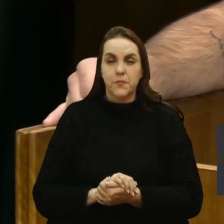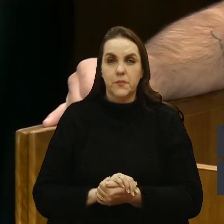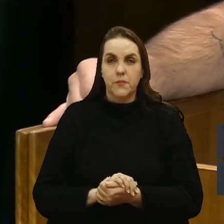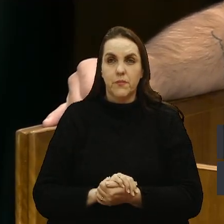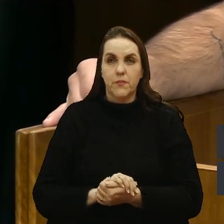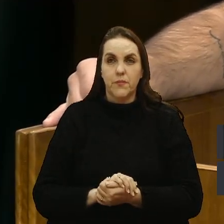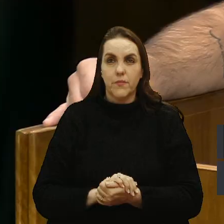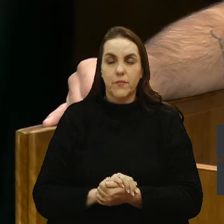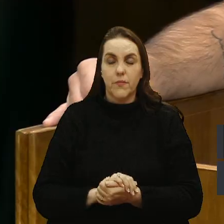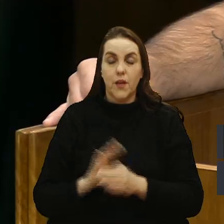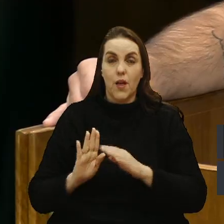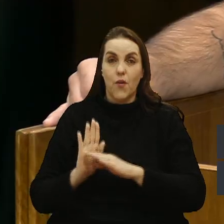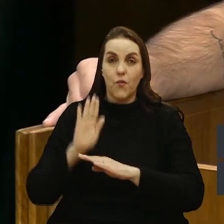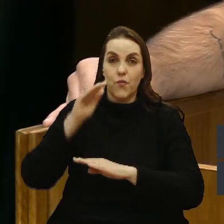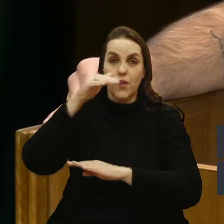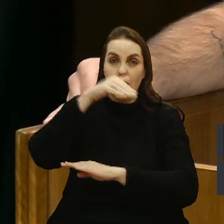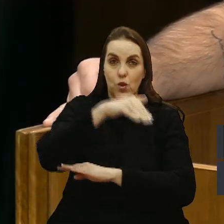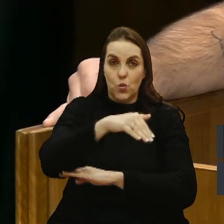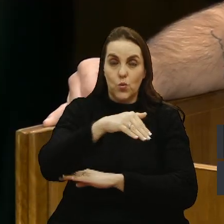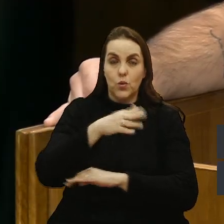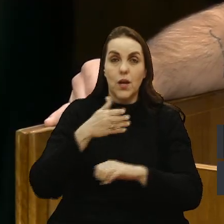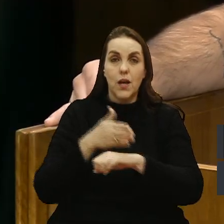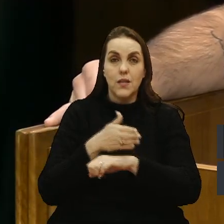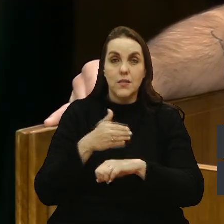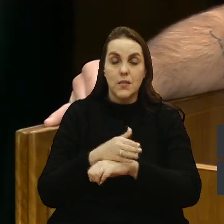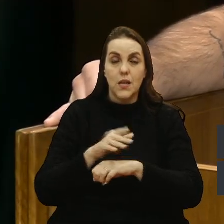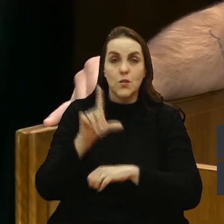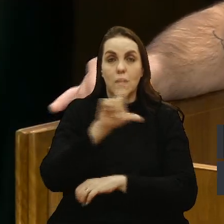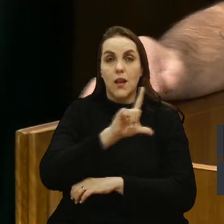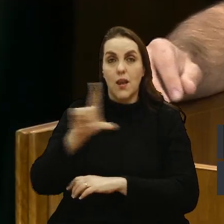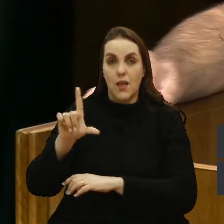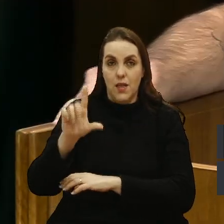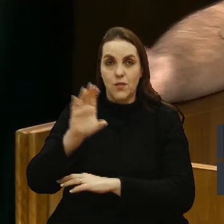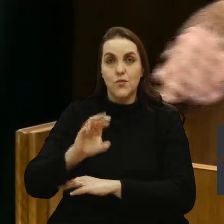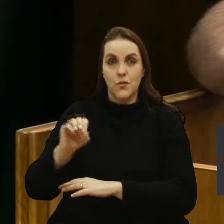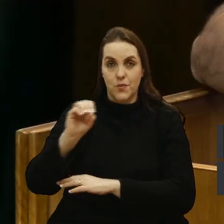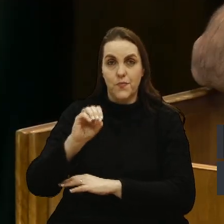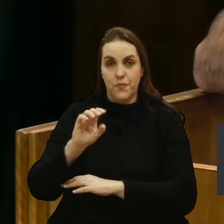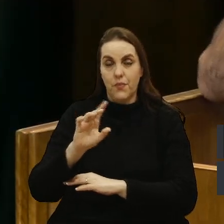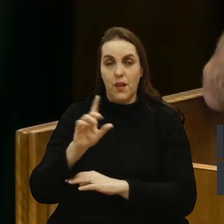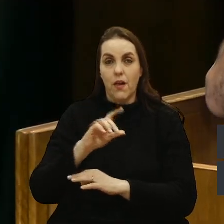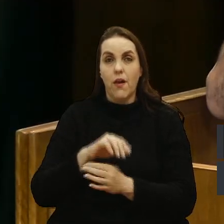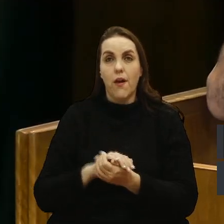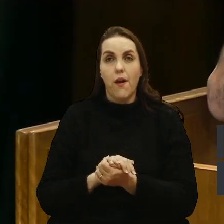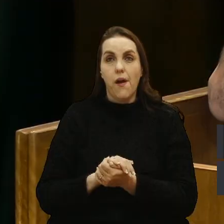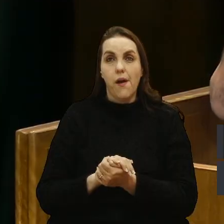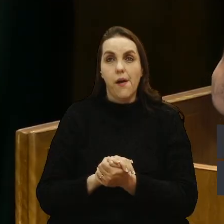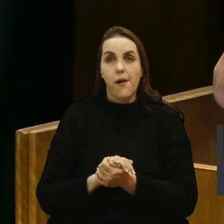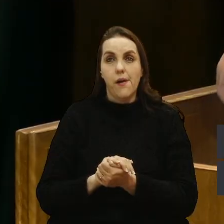respeito do viaduto da acesso à Zona Leste. Já passei para o secretário